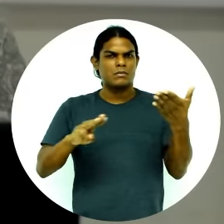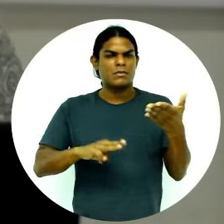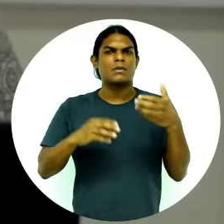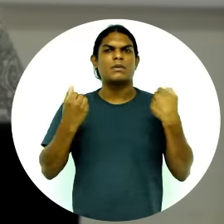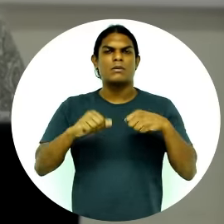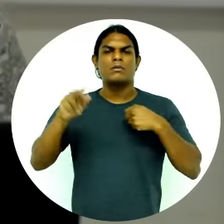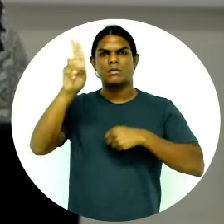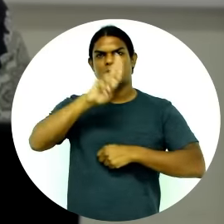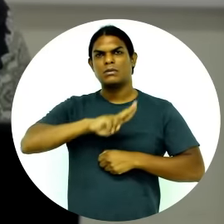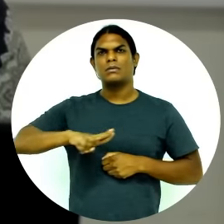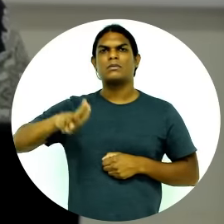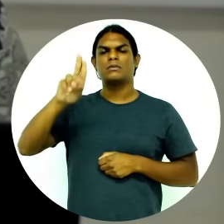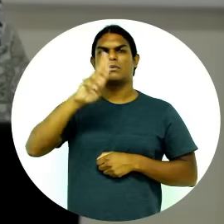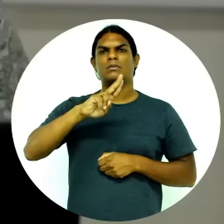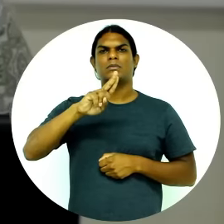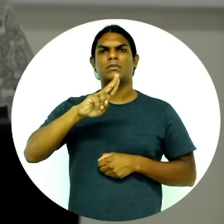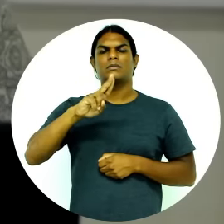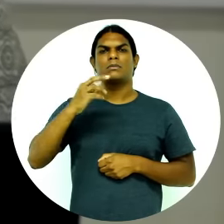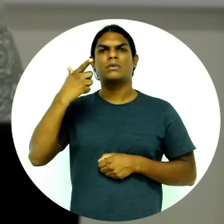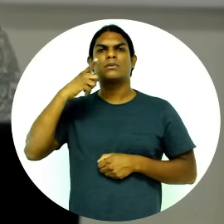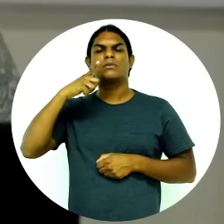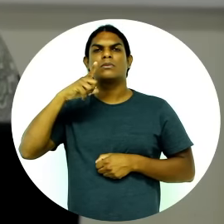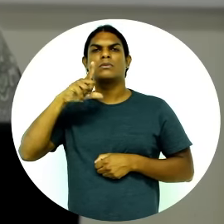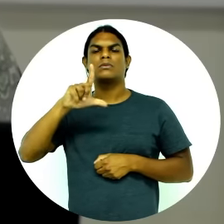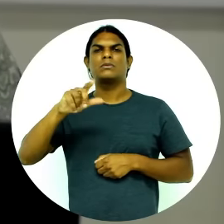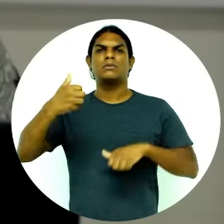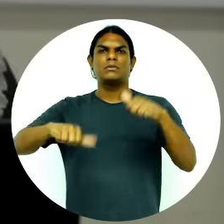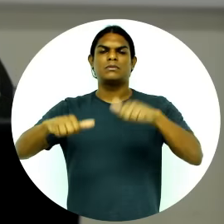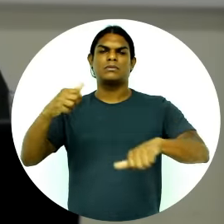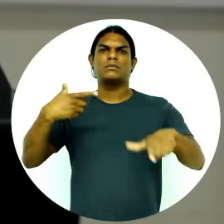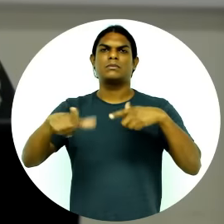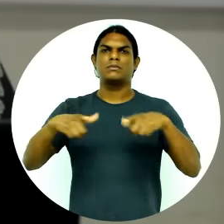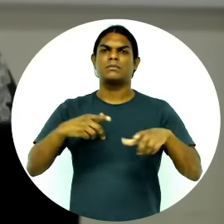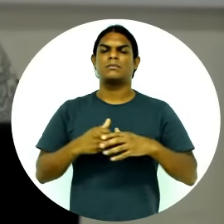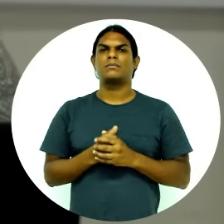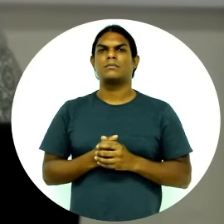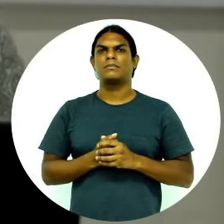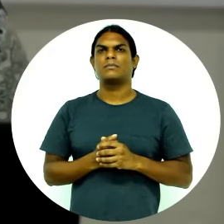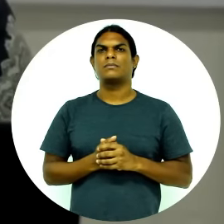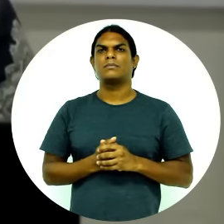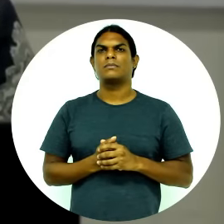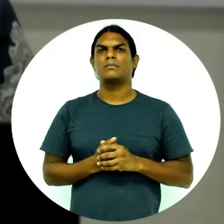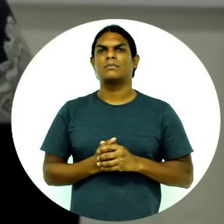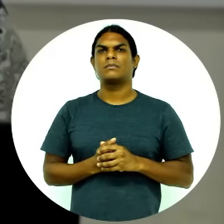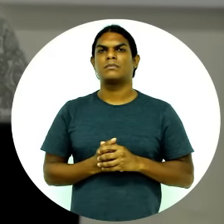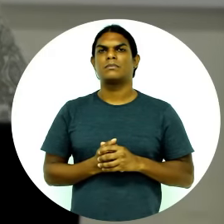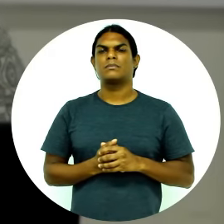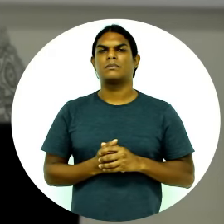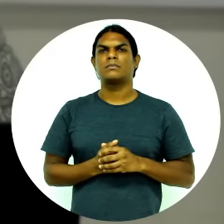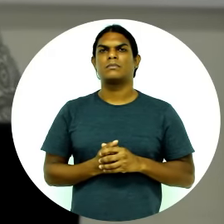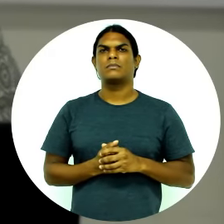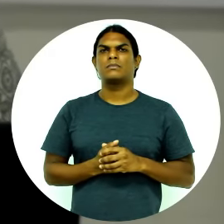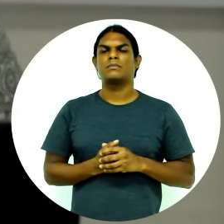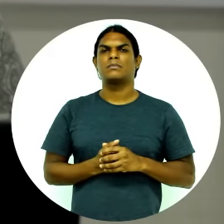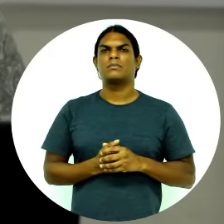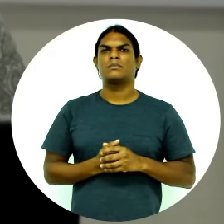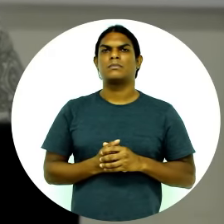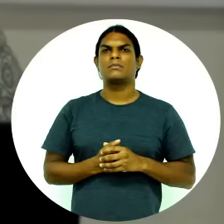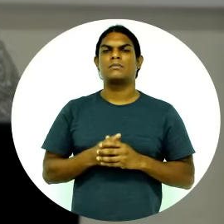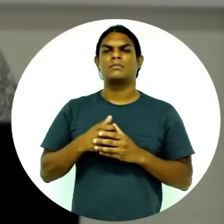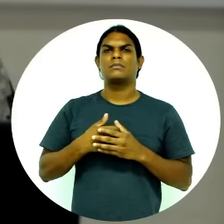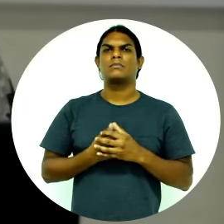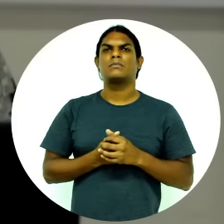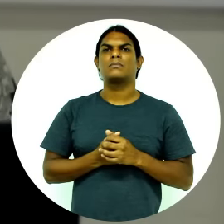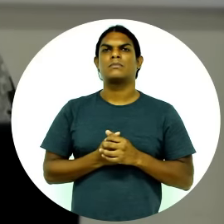o passar dessa informação e o interpretar dessa informação pelo Recursos Humanos pode comprometer, de